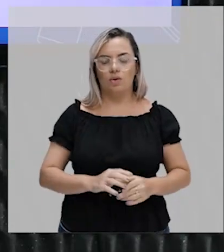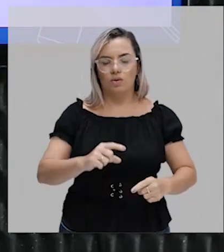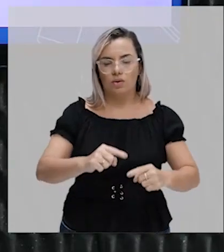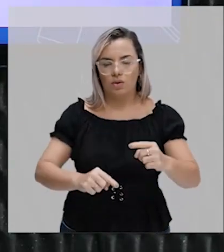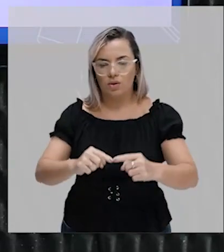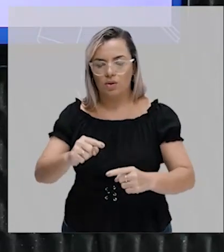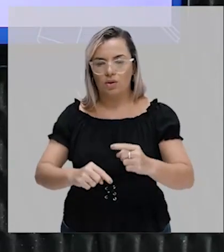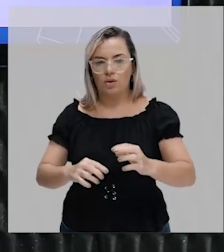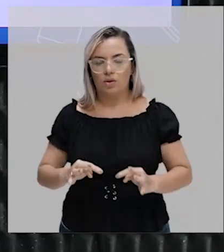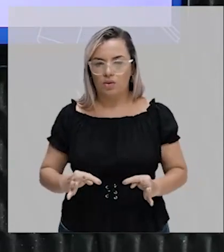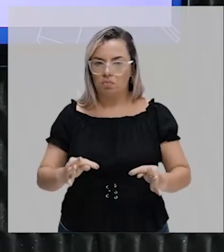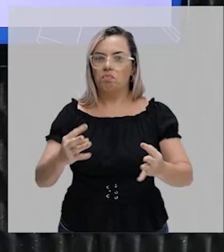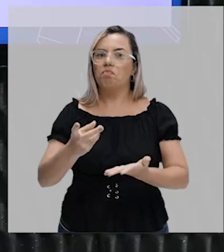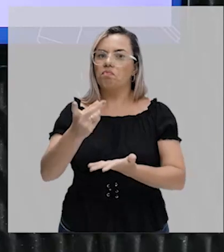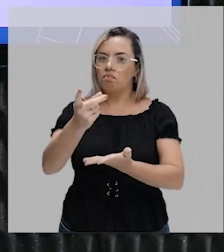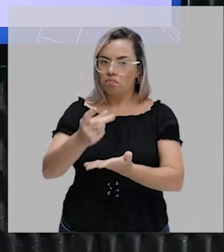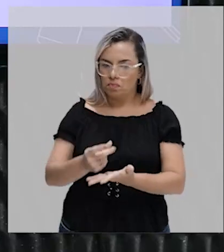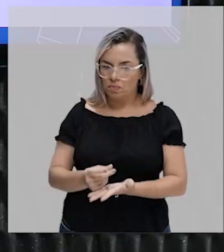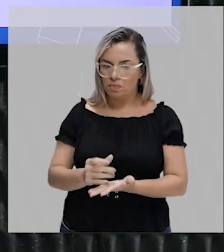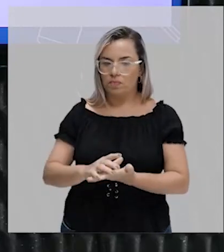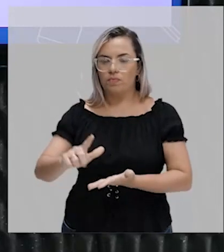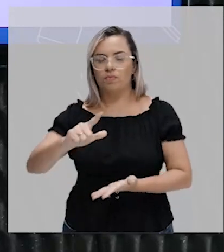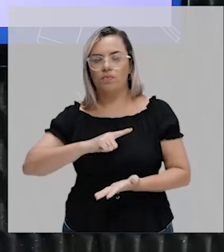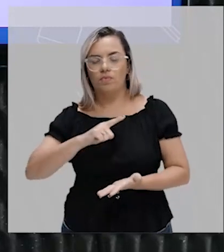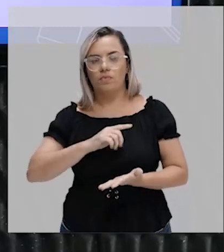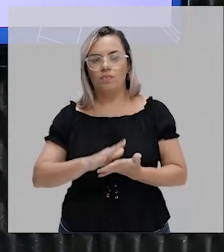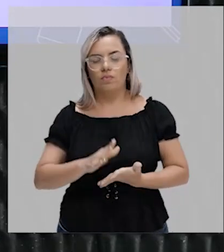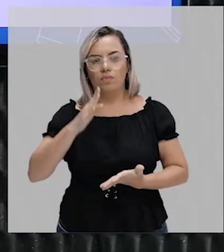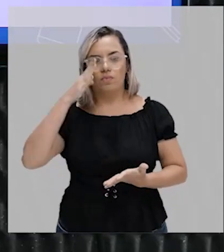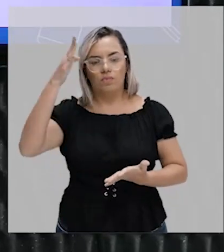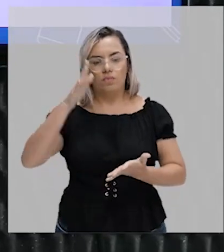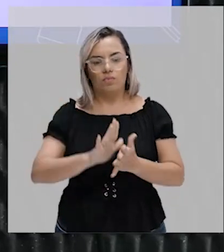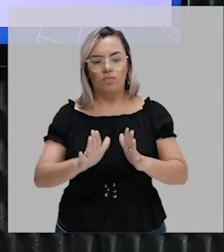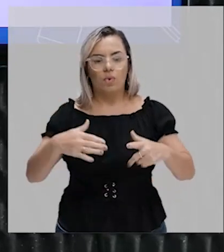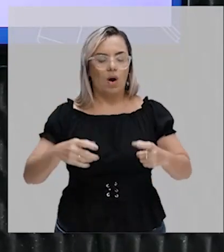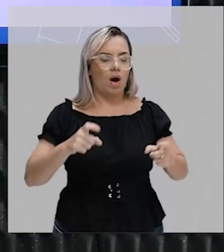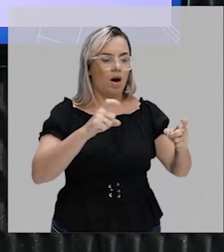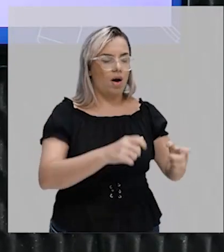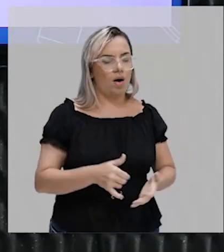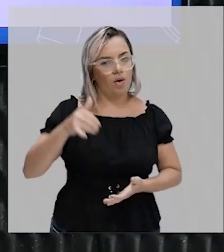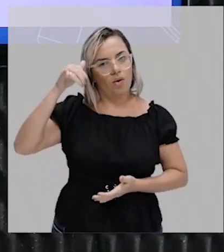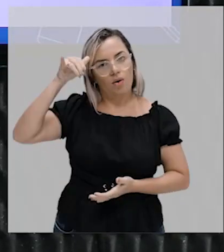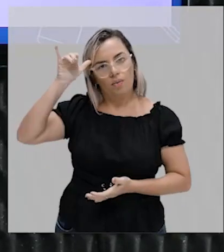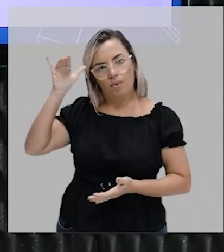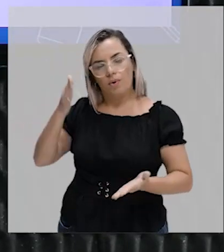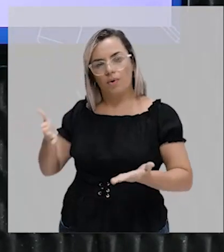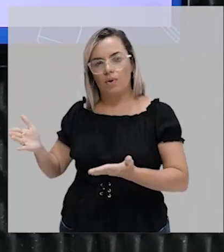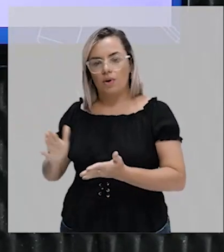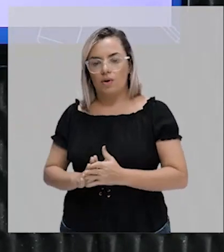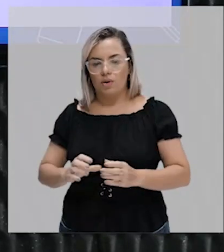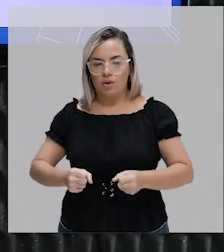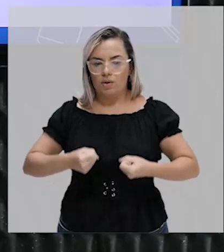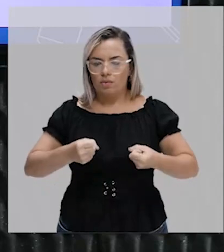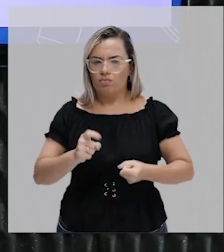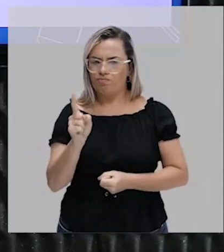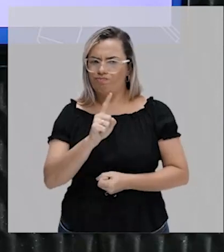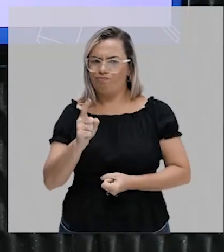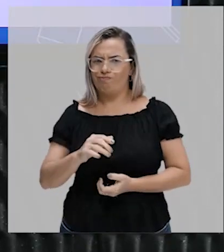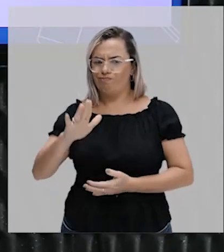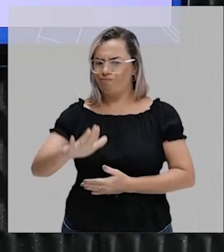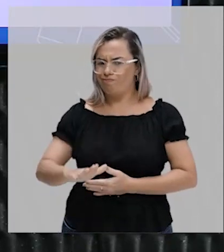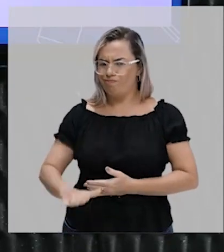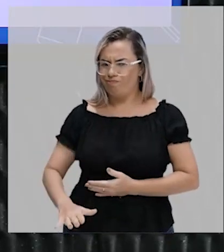custo. Né? Então, quando a gente vai falar principalmente sobre a agropecuária intensiva, não é barato um trator daquele de grande